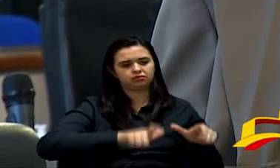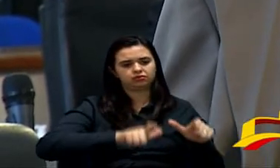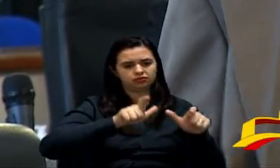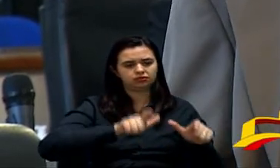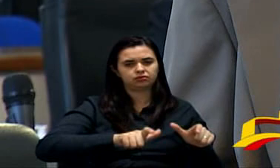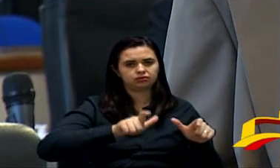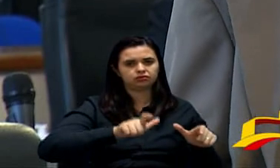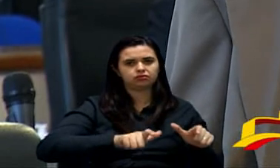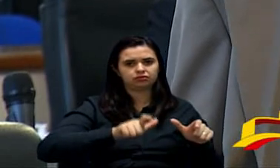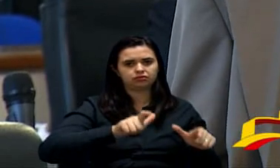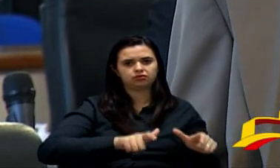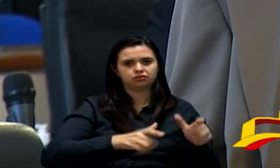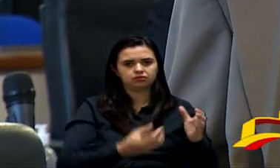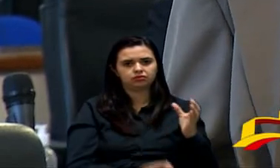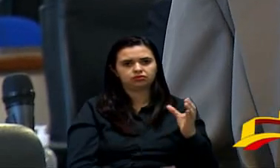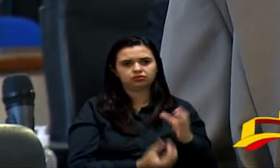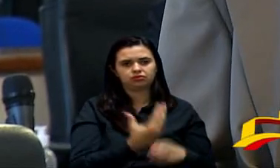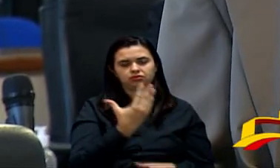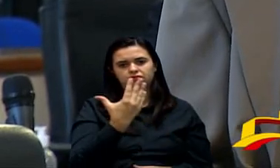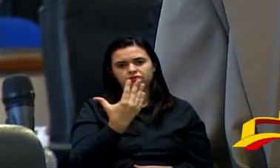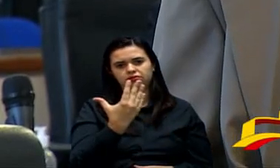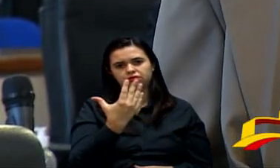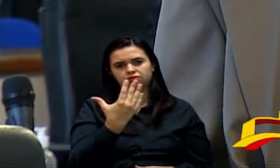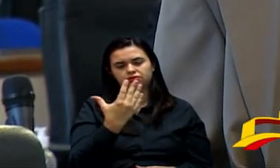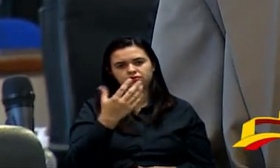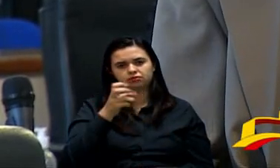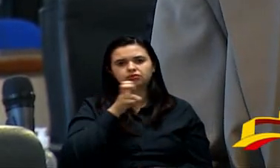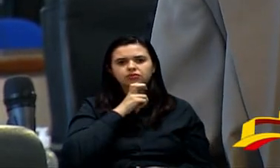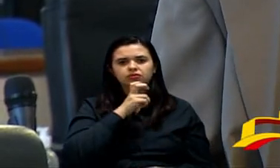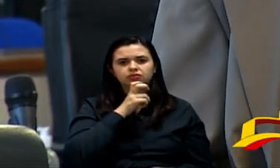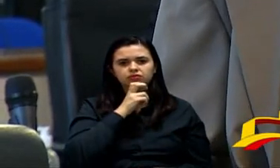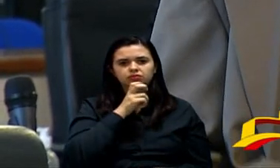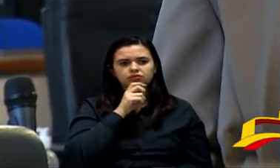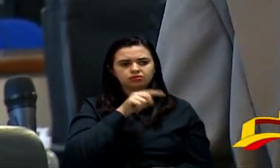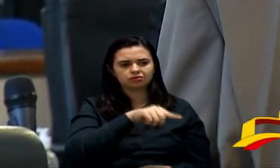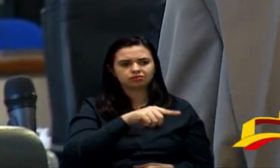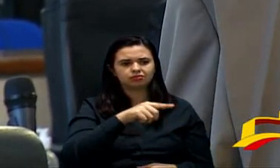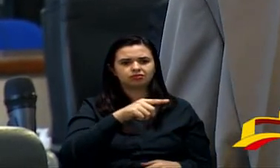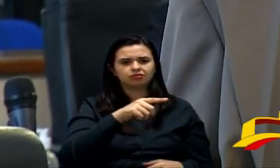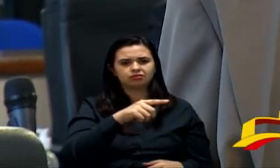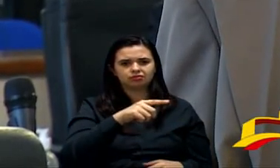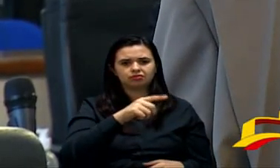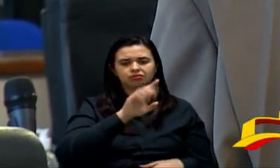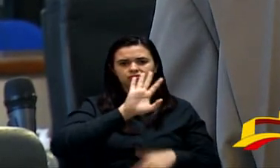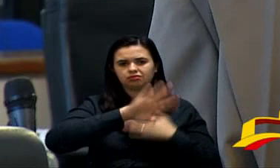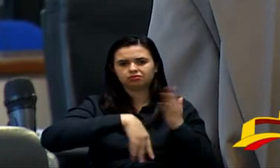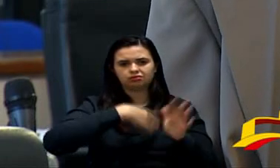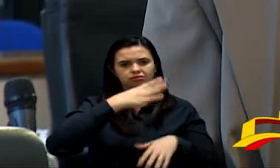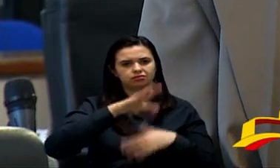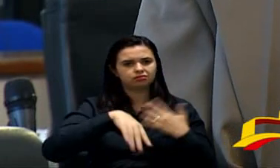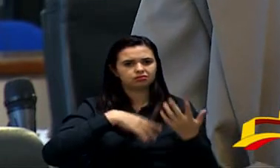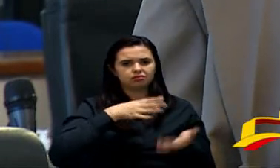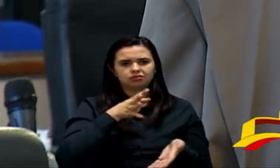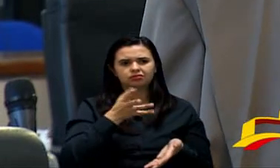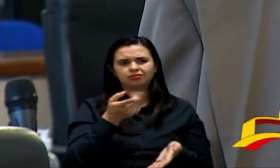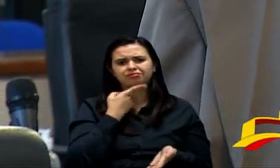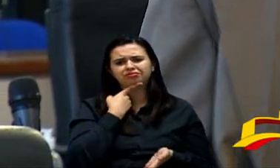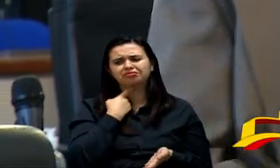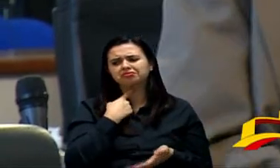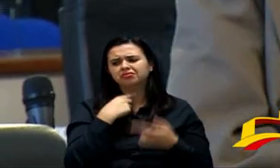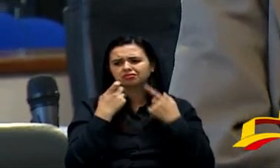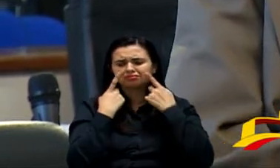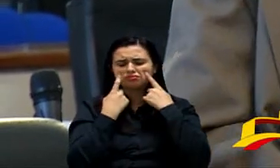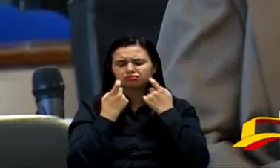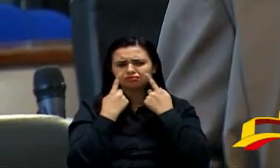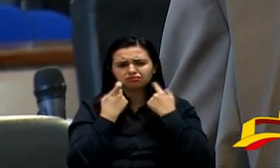cidade começou. Está destruído, vereador. Não, eu vi, é de chorar. O local é um local ótimo.